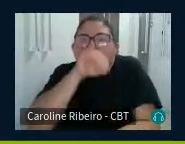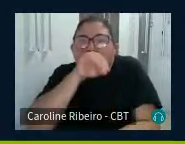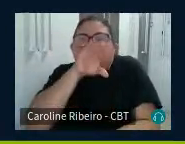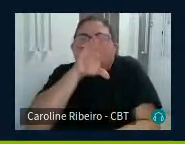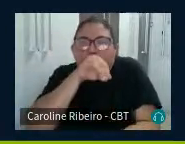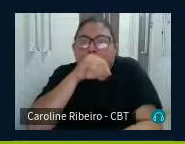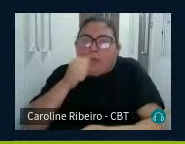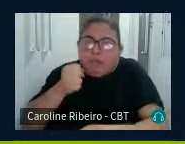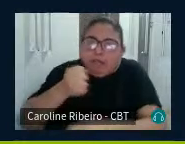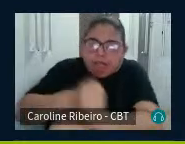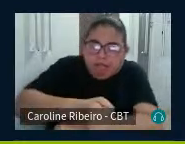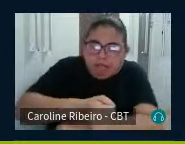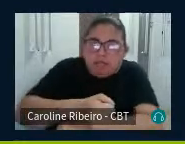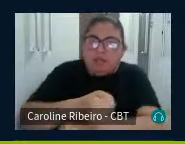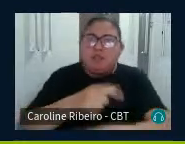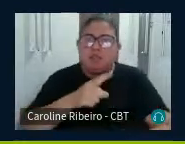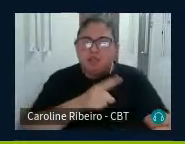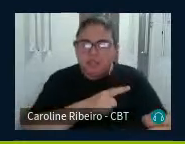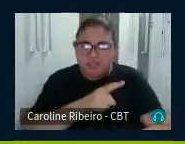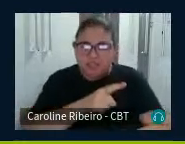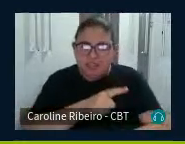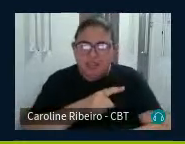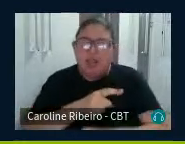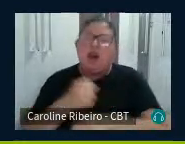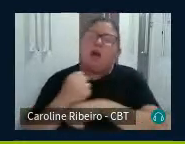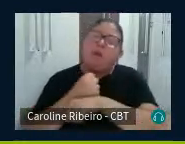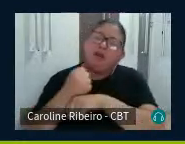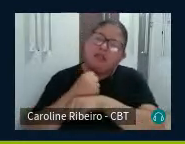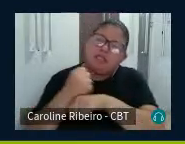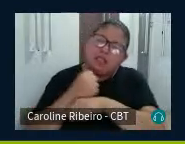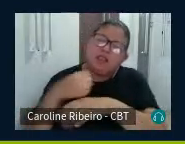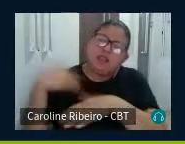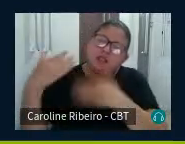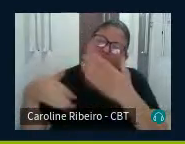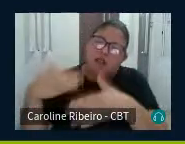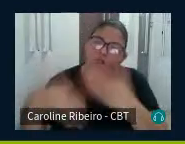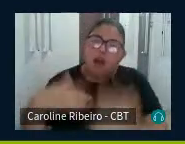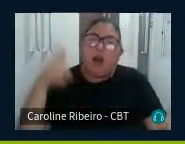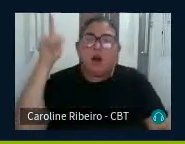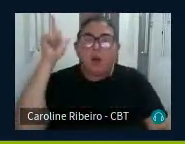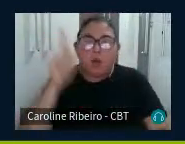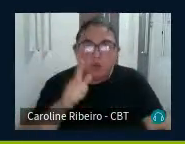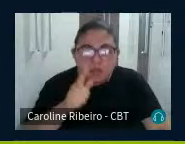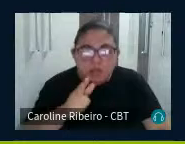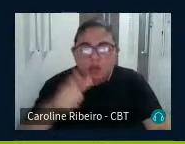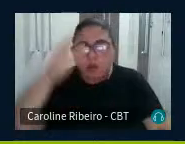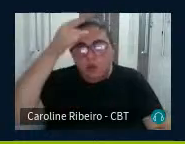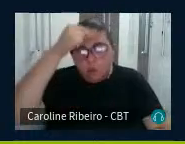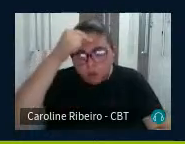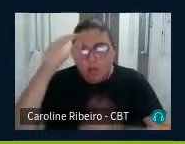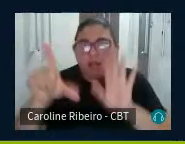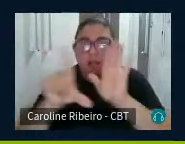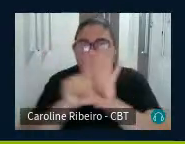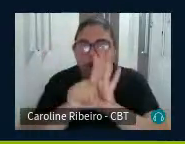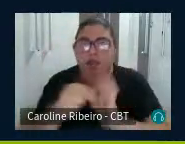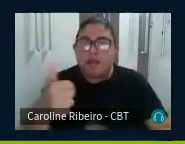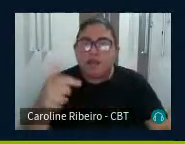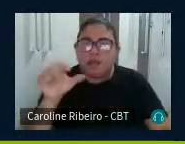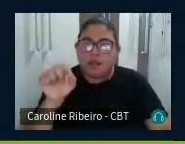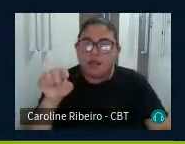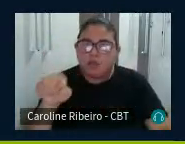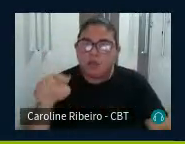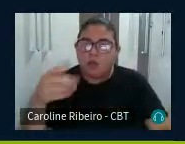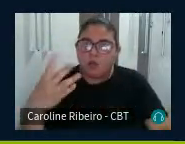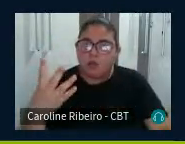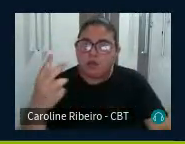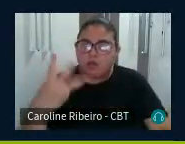né? E aí, depois de anos, né, surgiu aí a nossa lei aí, que aí os surdos, né, eles começaram a